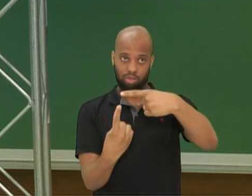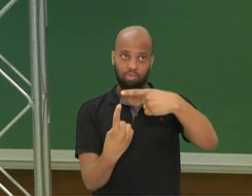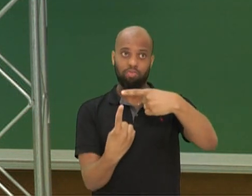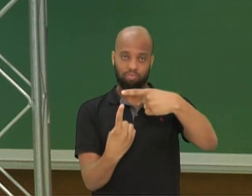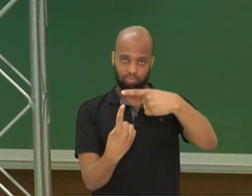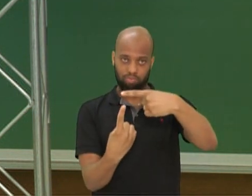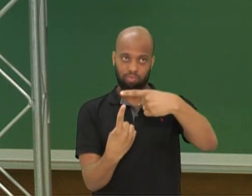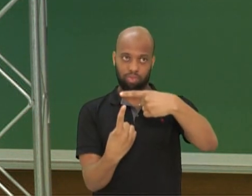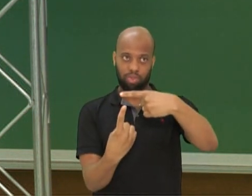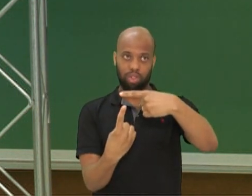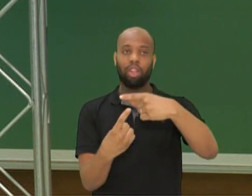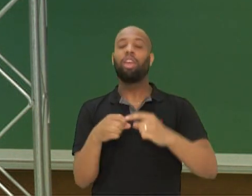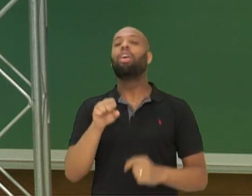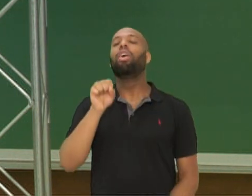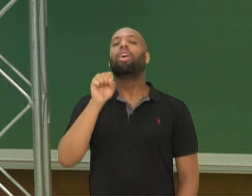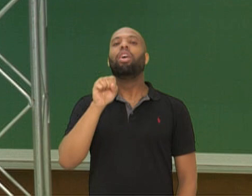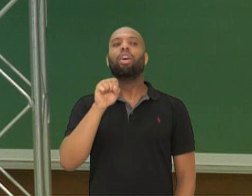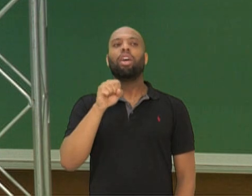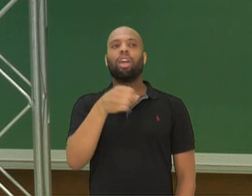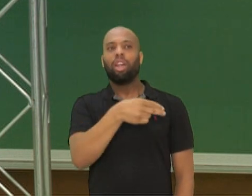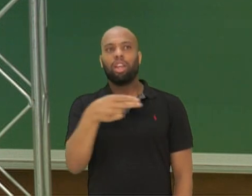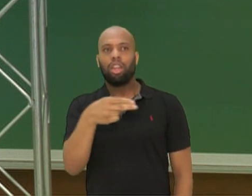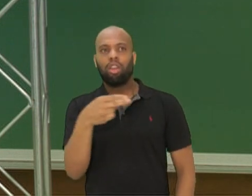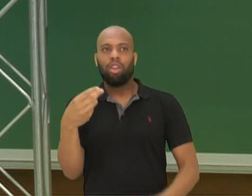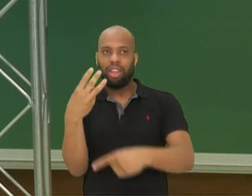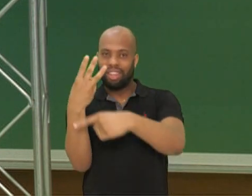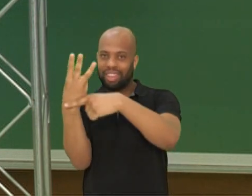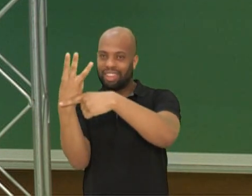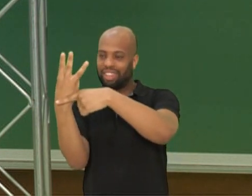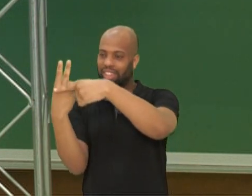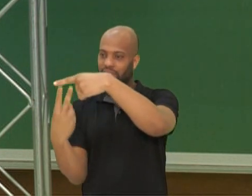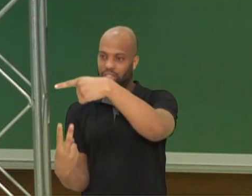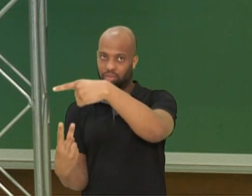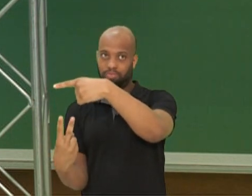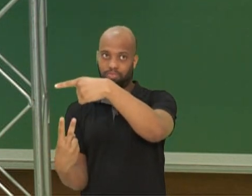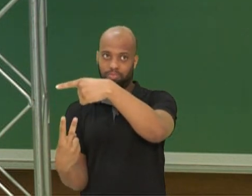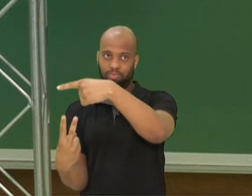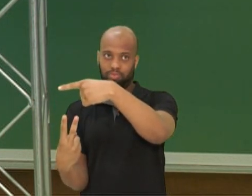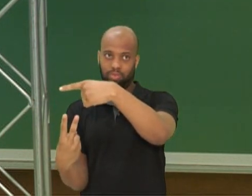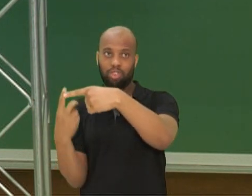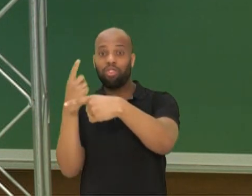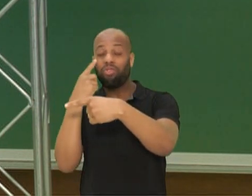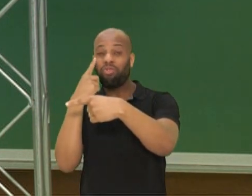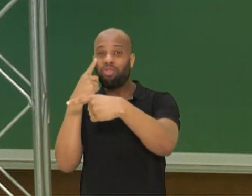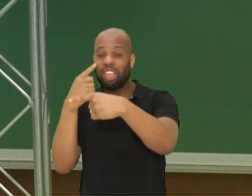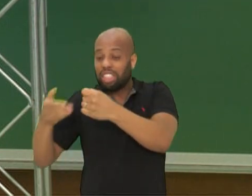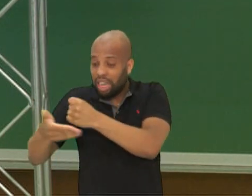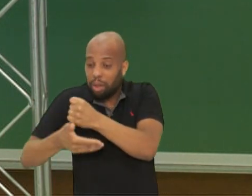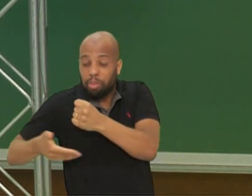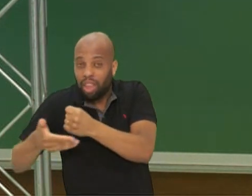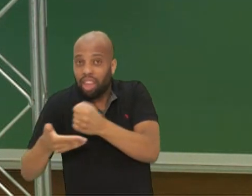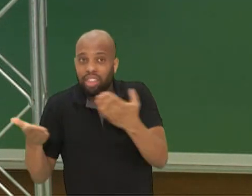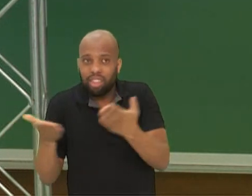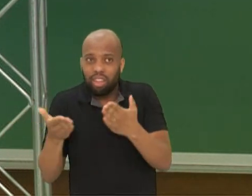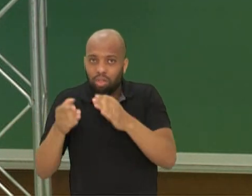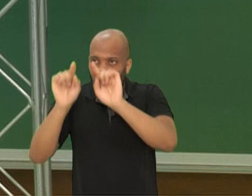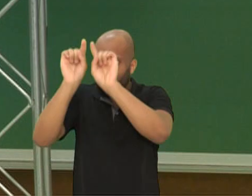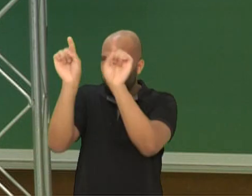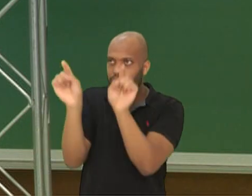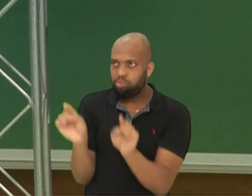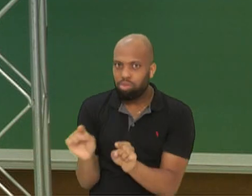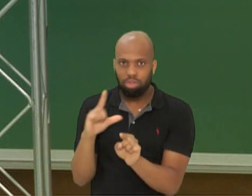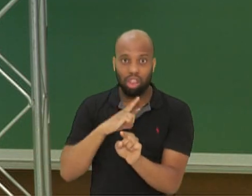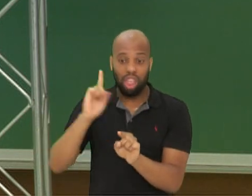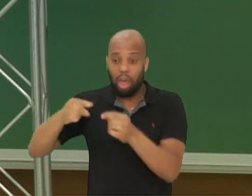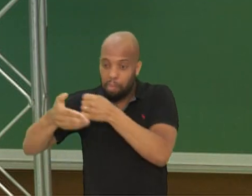o 16/81. Isso aqui nem é dica. Não vou nem entender que isso aqui é uma dica. Vamos falar assim, olha, lembrar